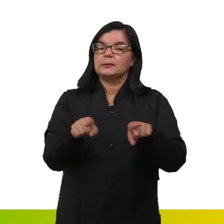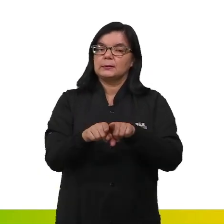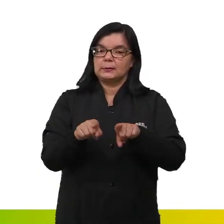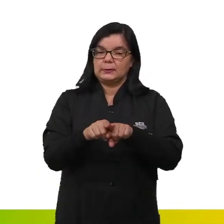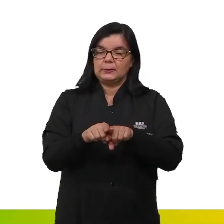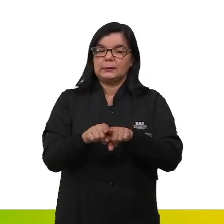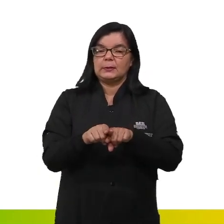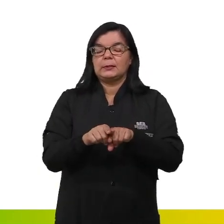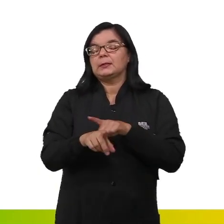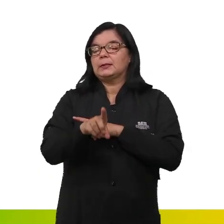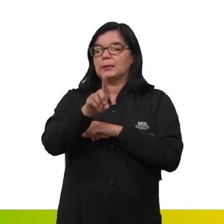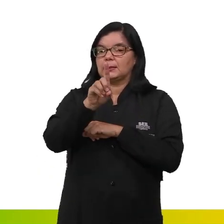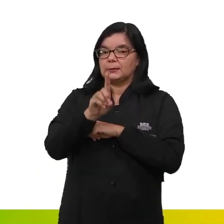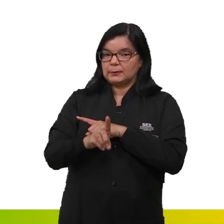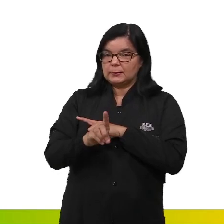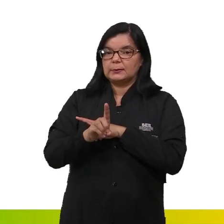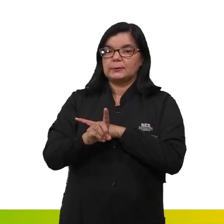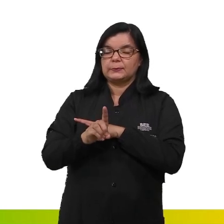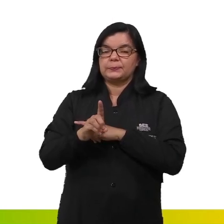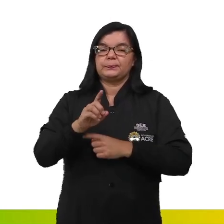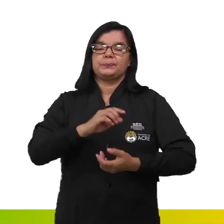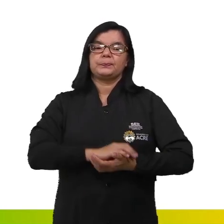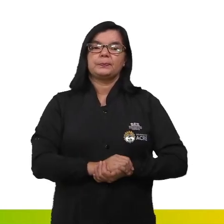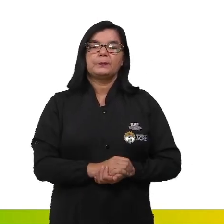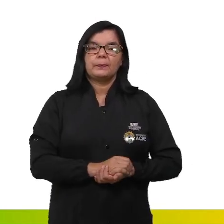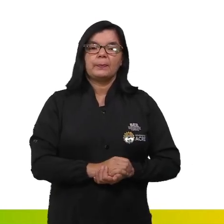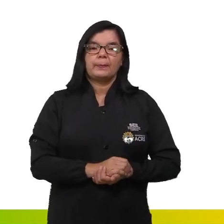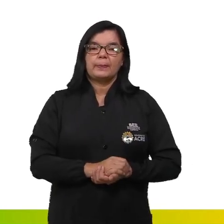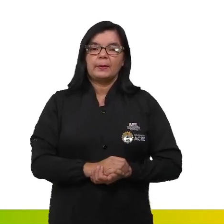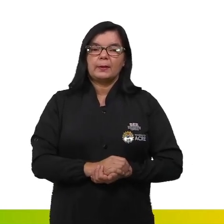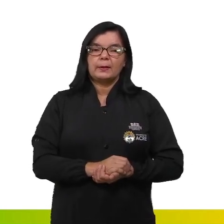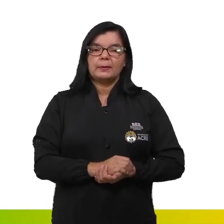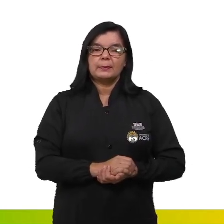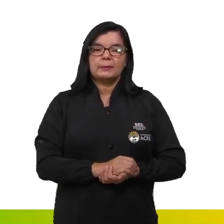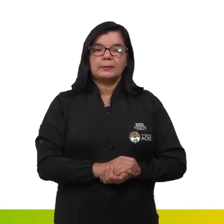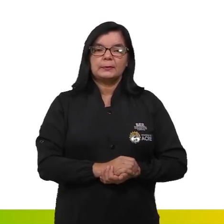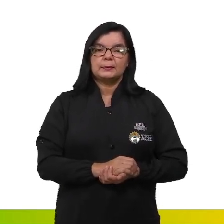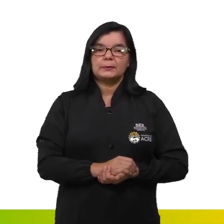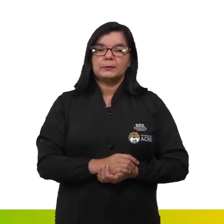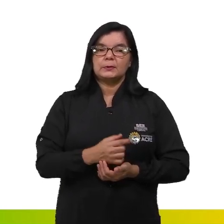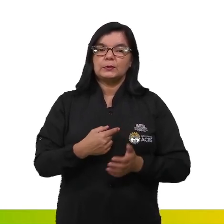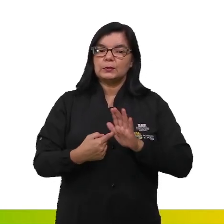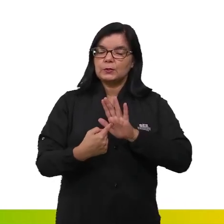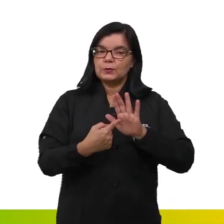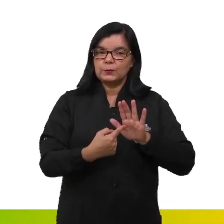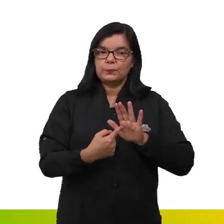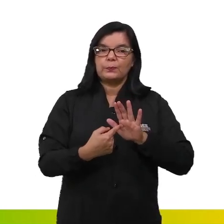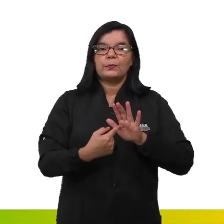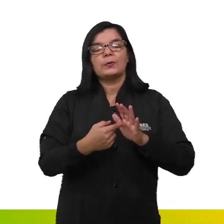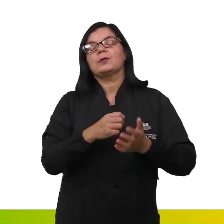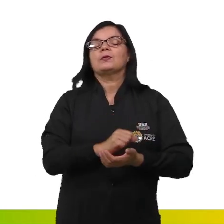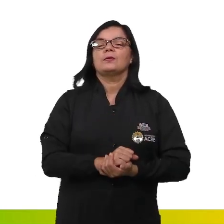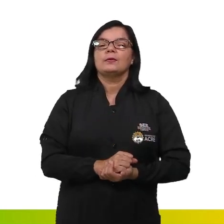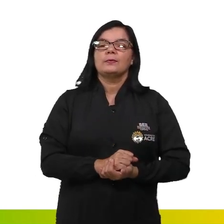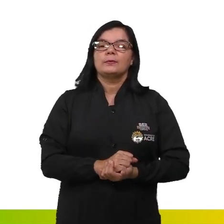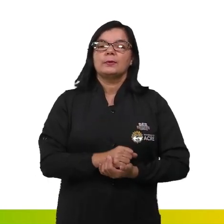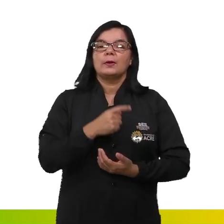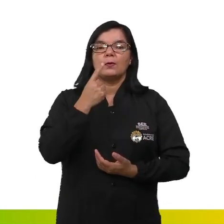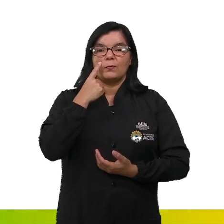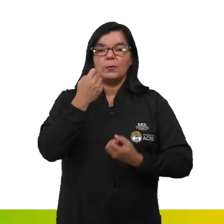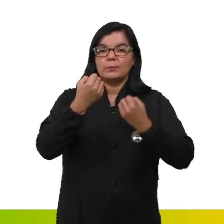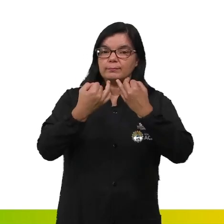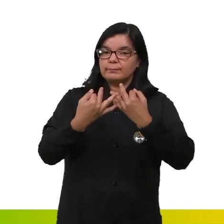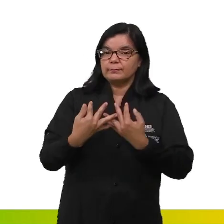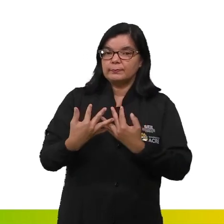também incorreta. Opção correta é D de dado. Aqui o gabarito da questão. Vamos comentar